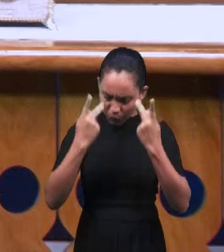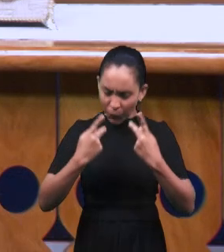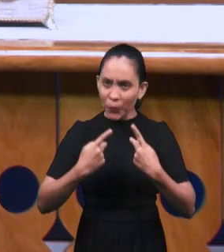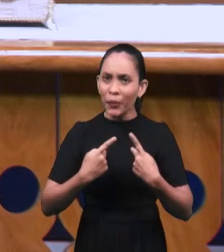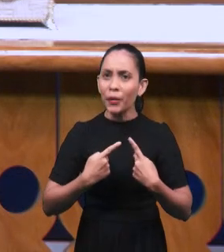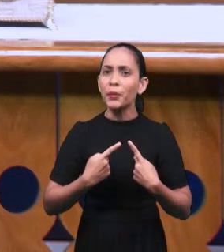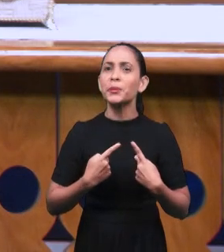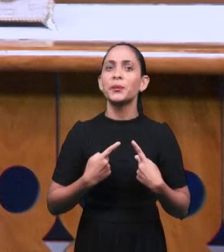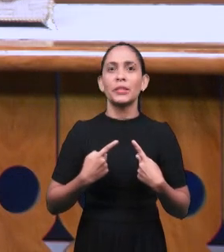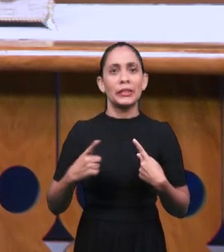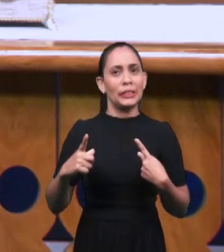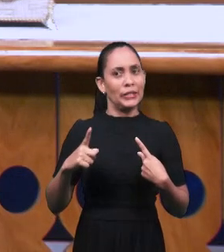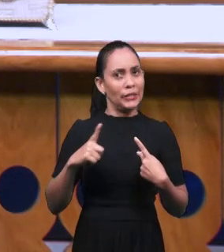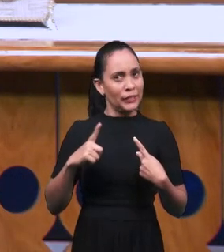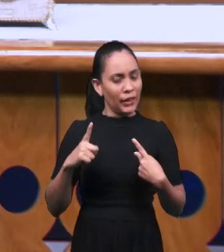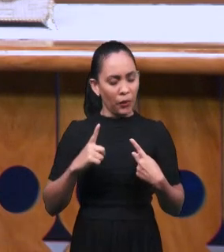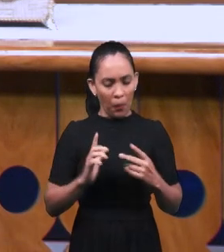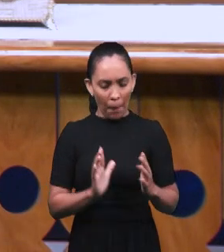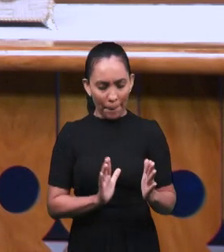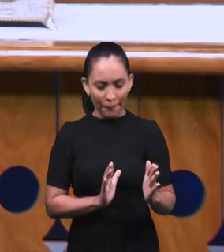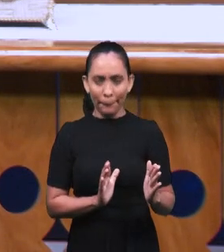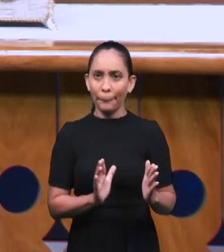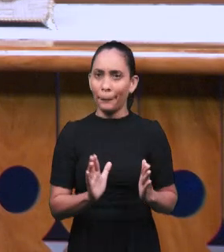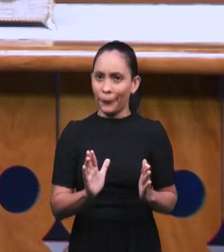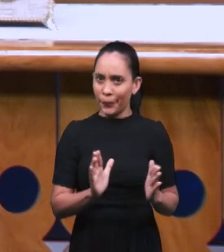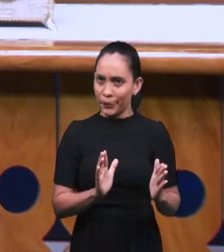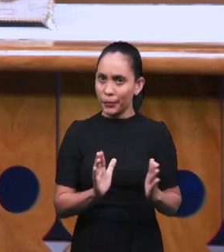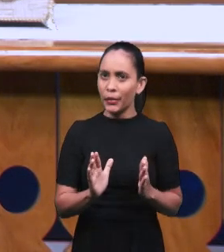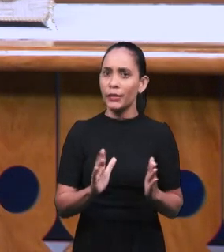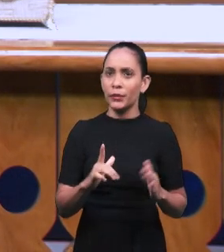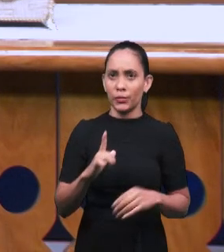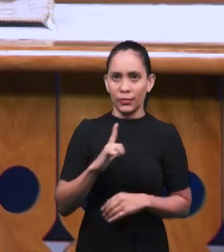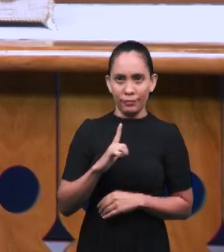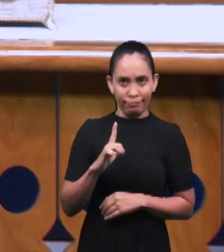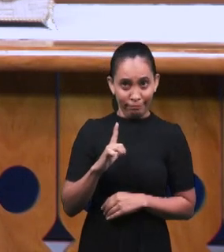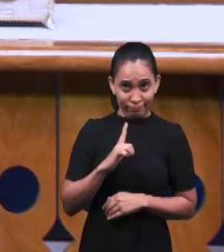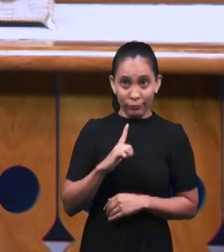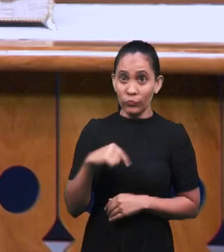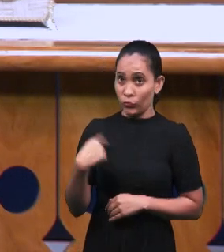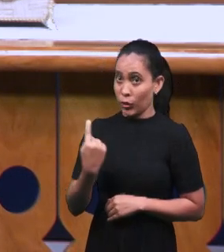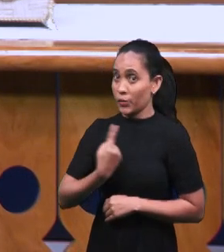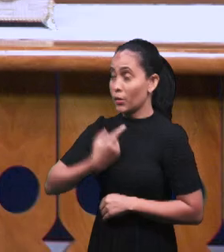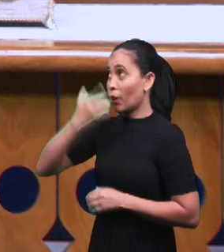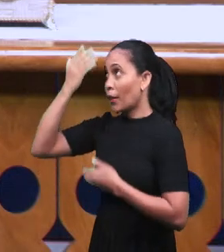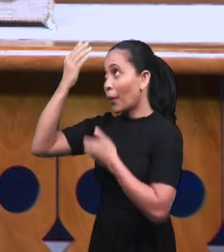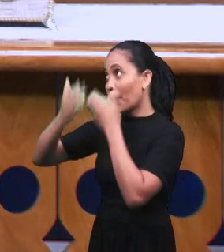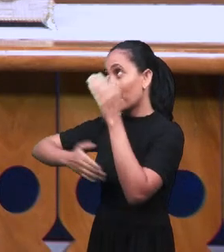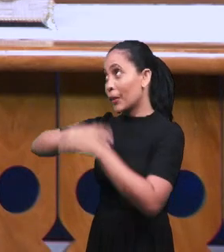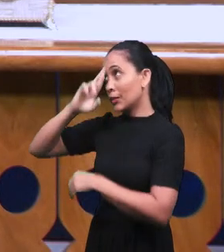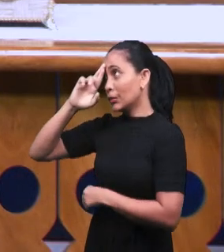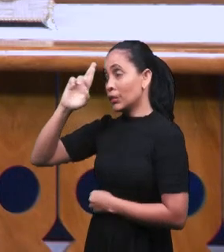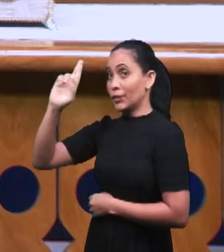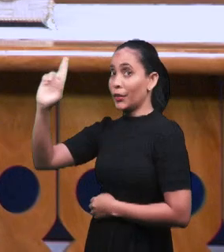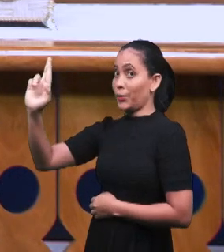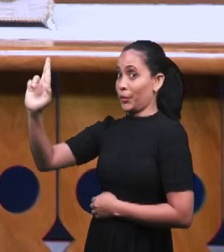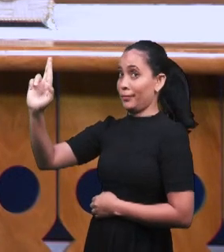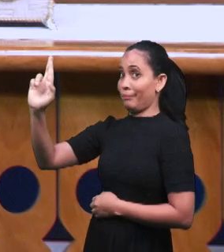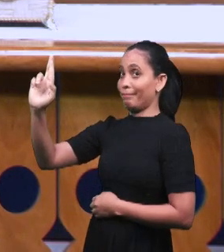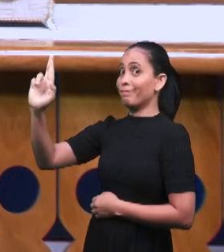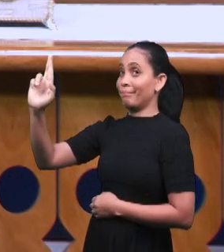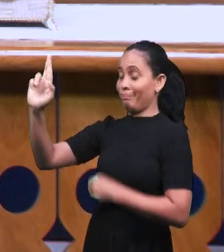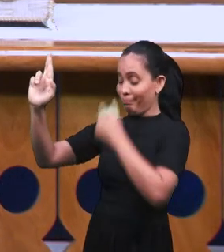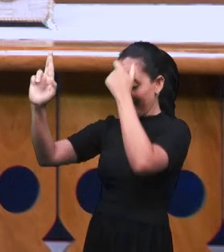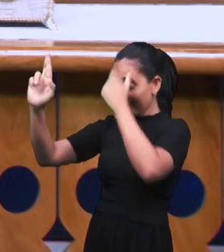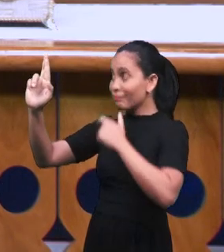um tempo de existência, mas vamos prestar contas. Vamos prestar contas. Prestar contas daquilo que você não